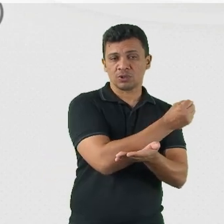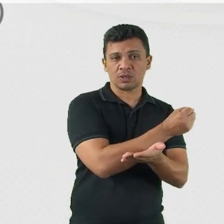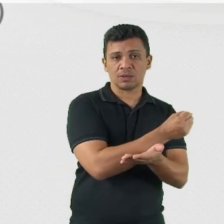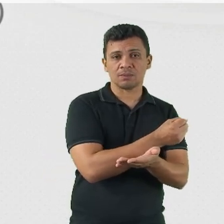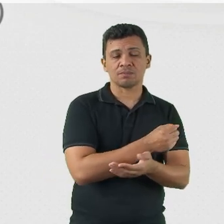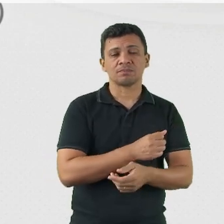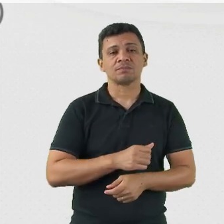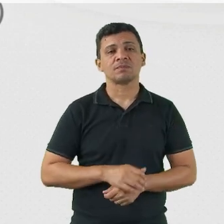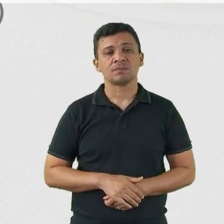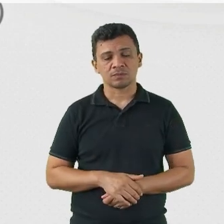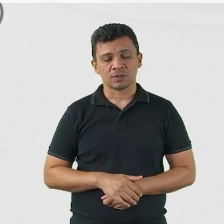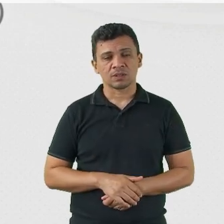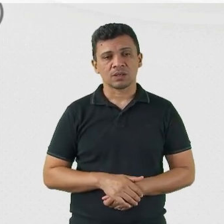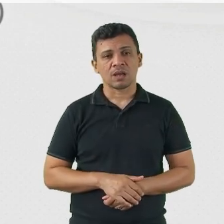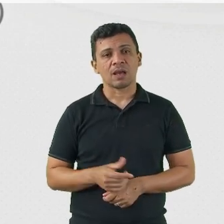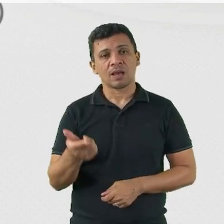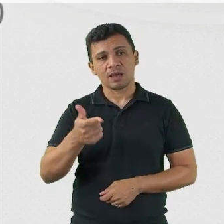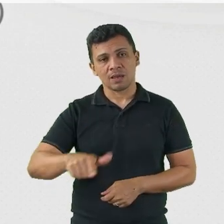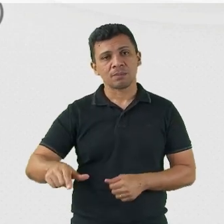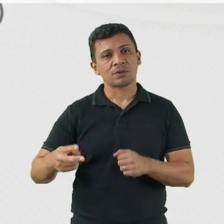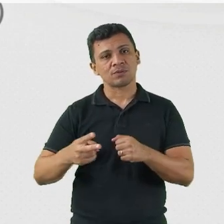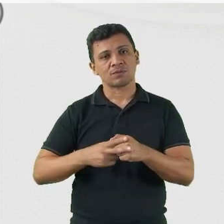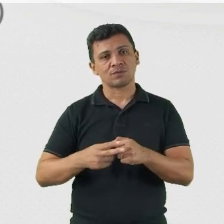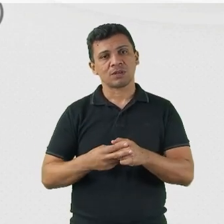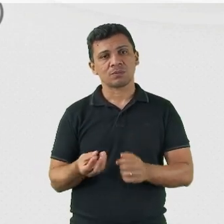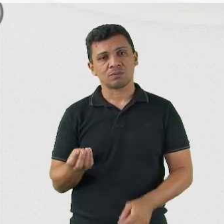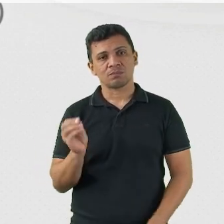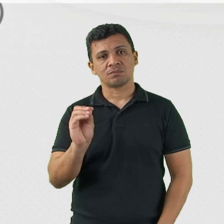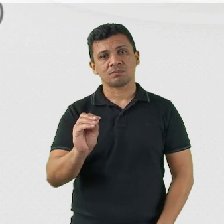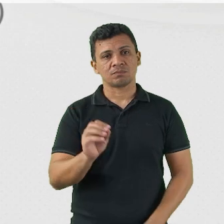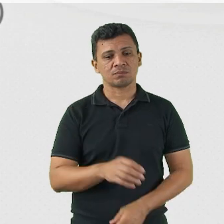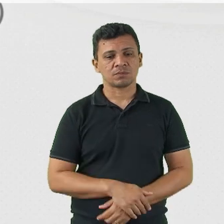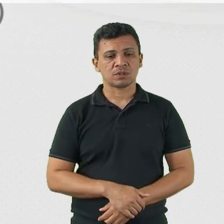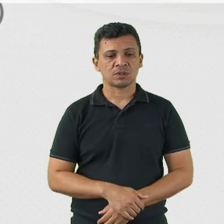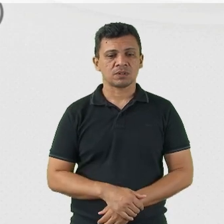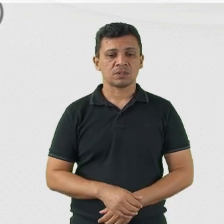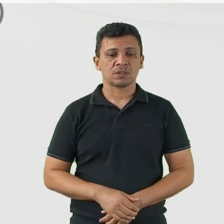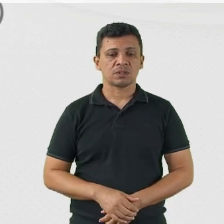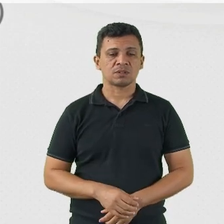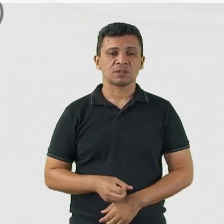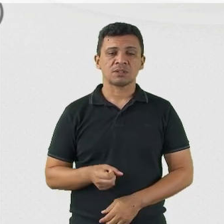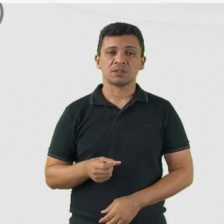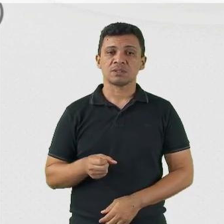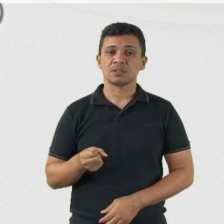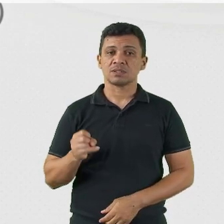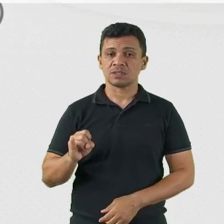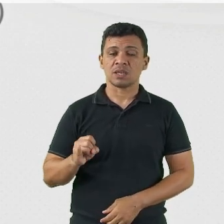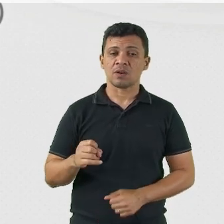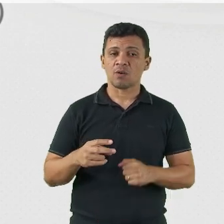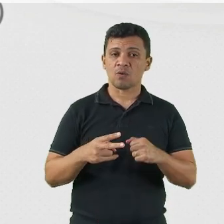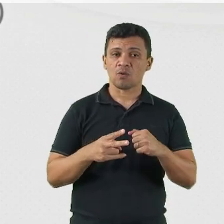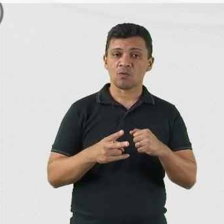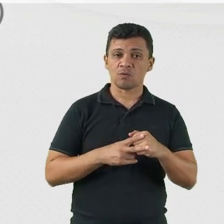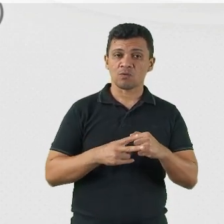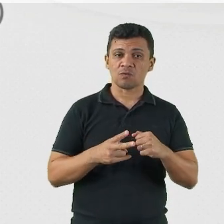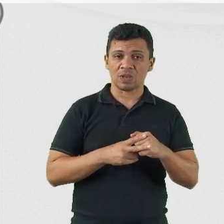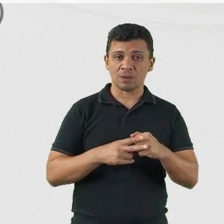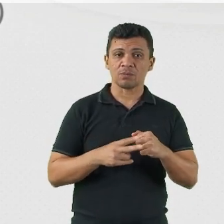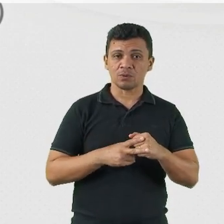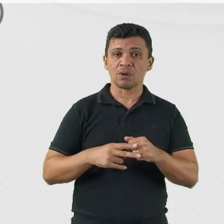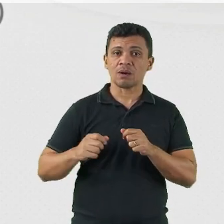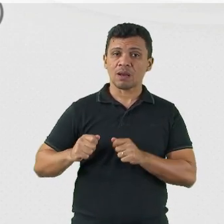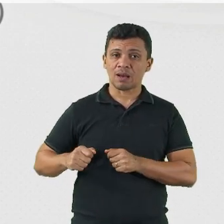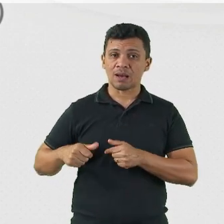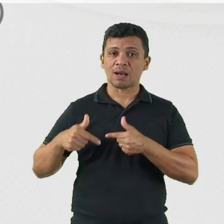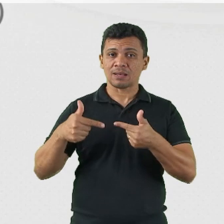indica o infinitivo, e repete o verbo. Se o verbo é praticado, se aquela ação está